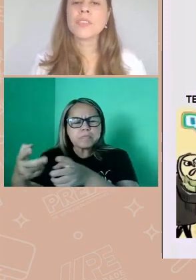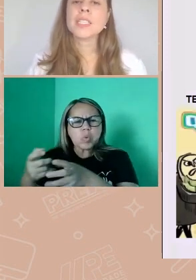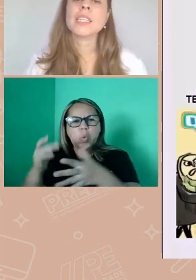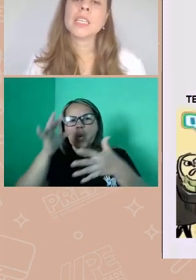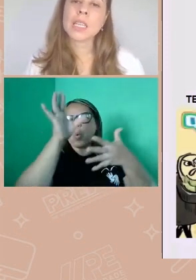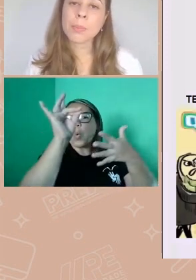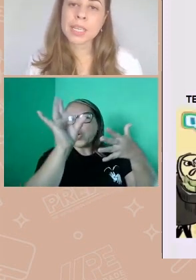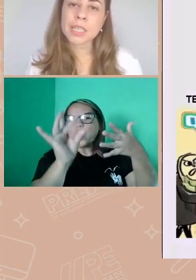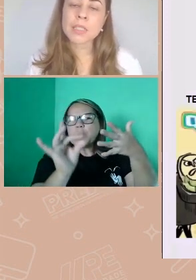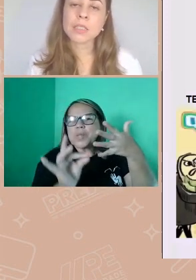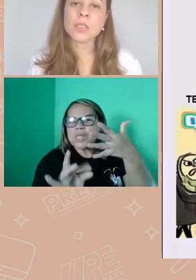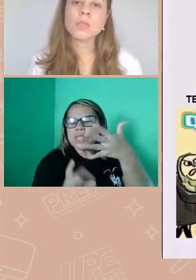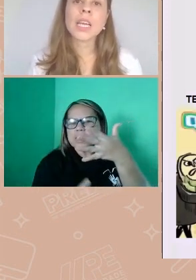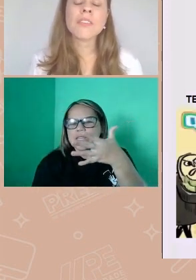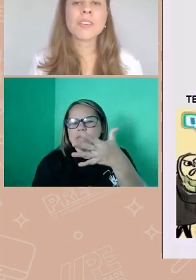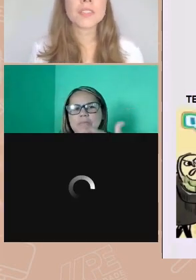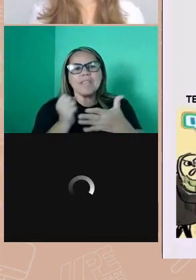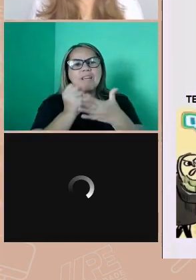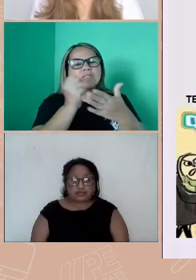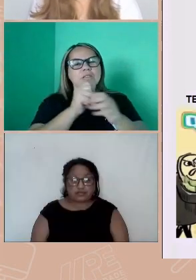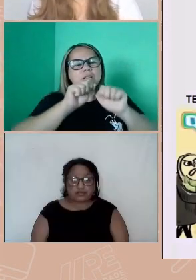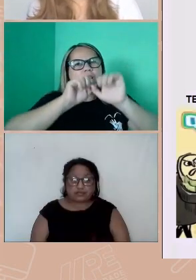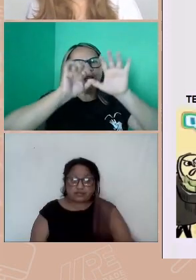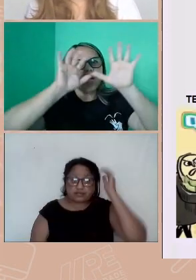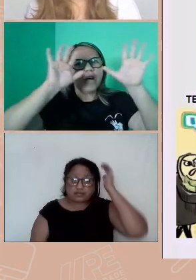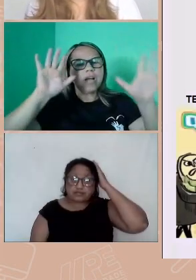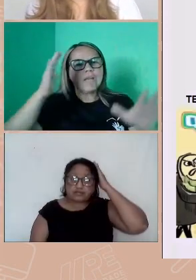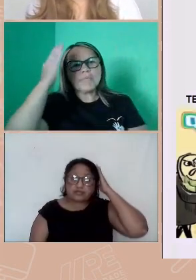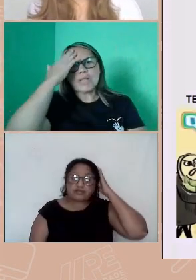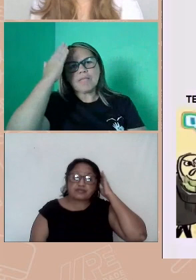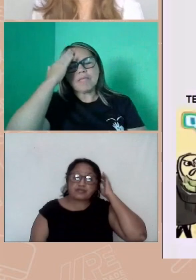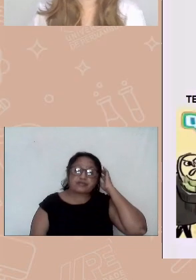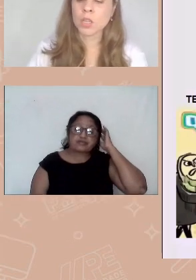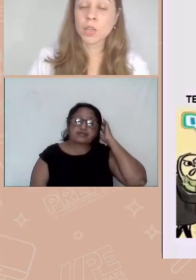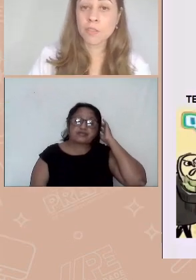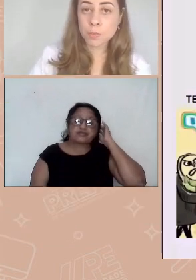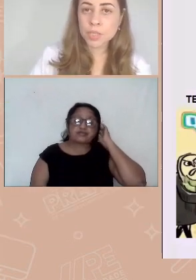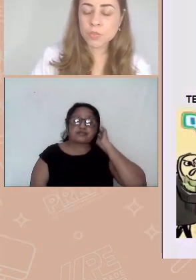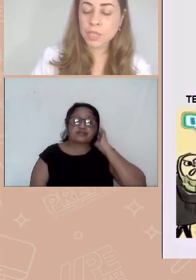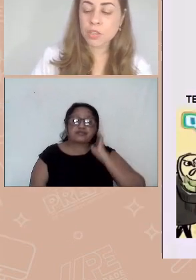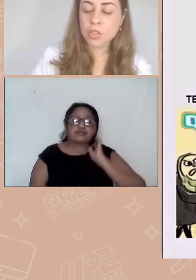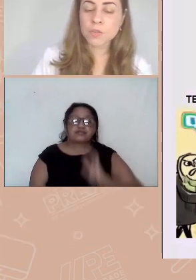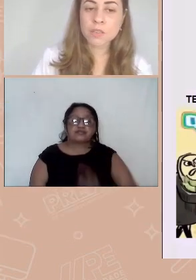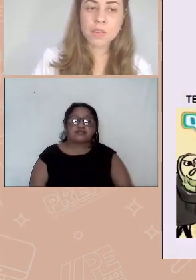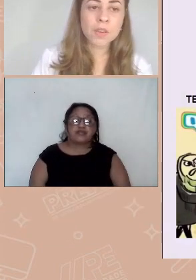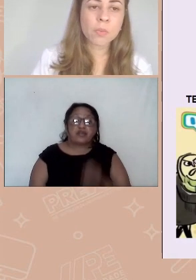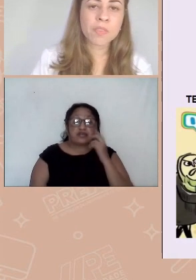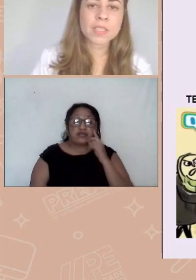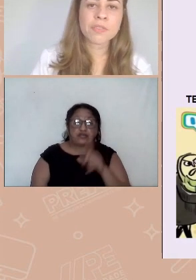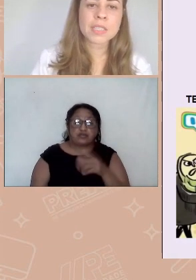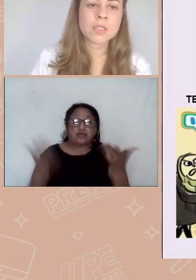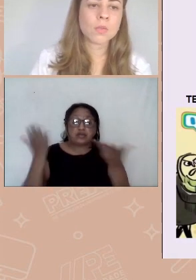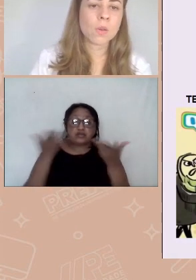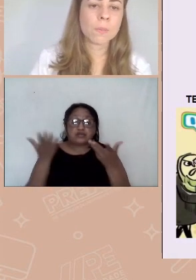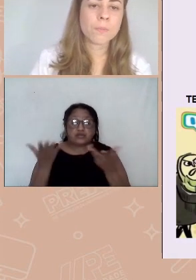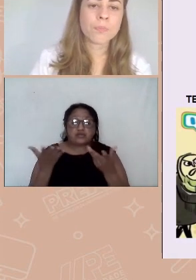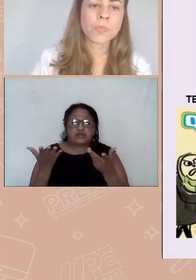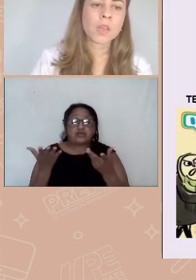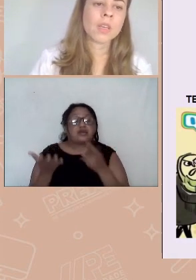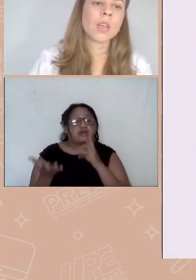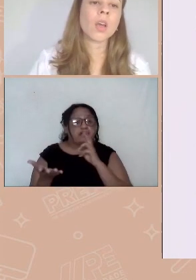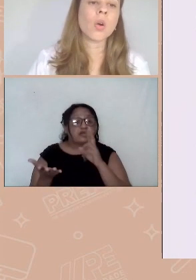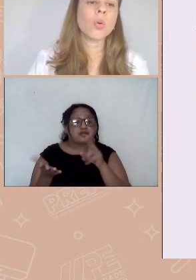a fazer essa interpretação e aí vai facilitar muito na resolução da questão vamos resolver a questão você vai ver como vai ser facinho